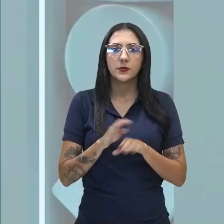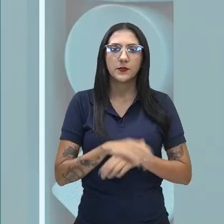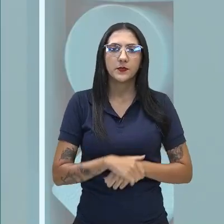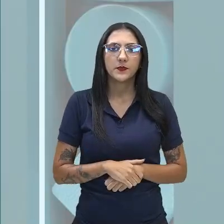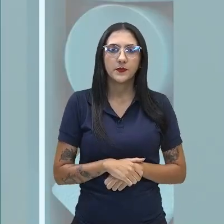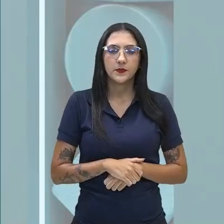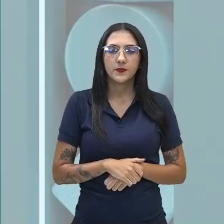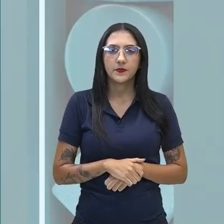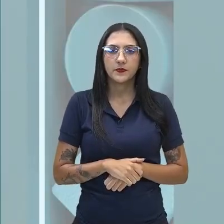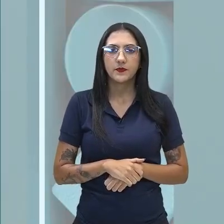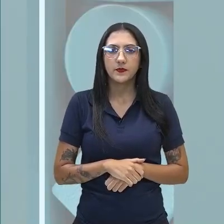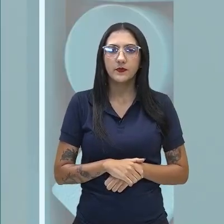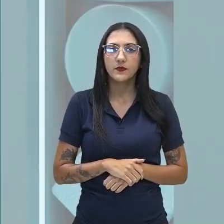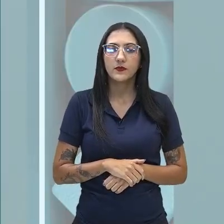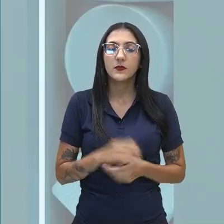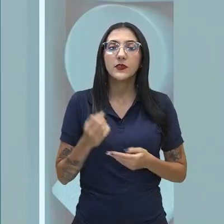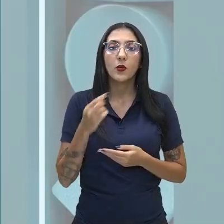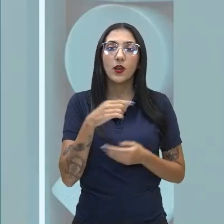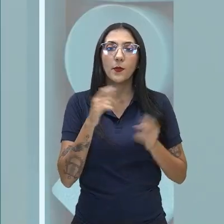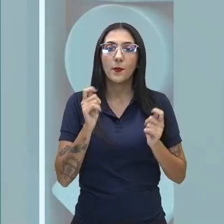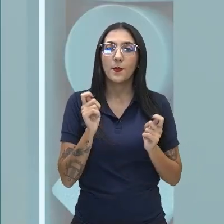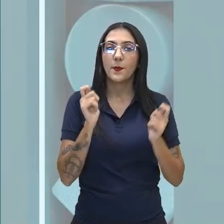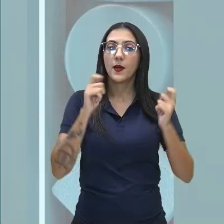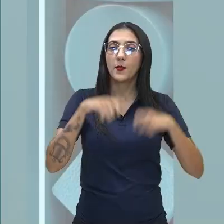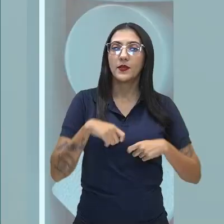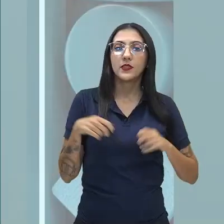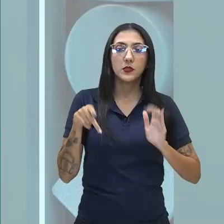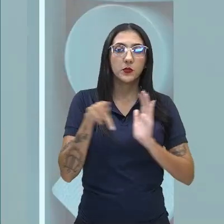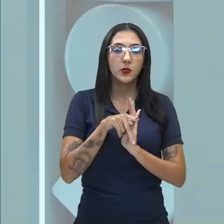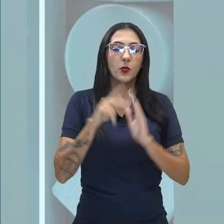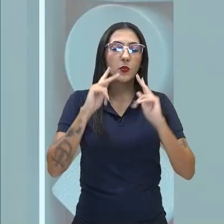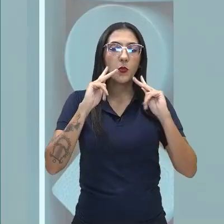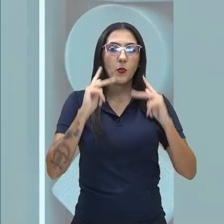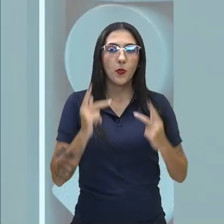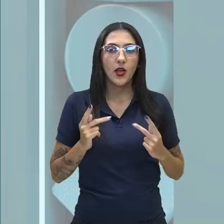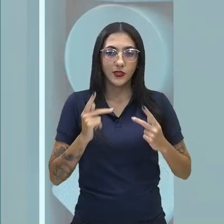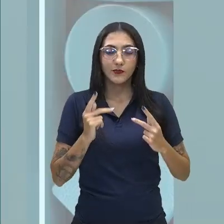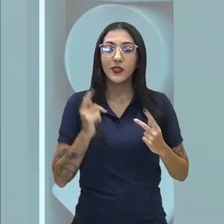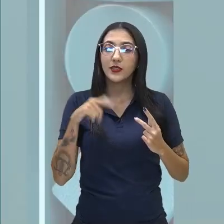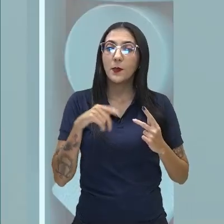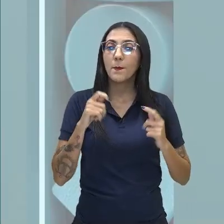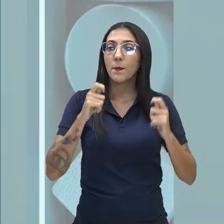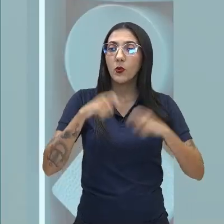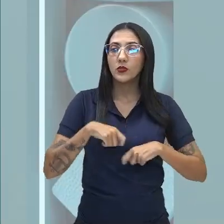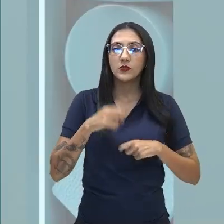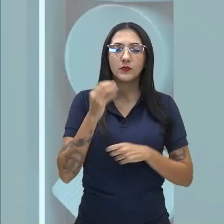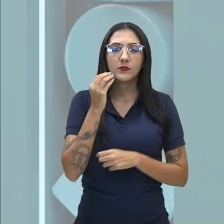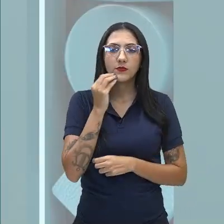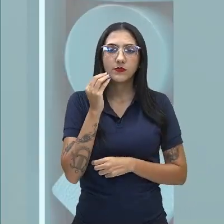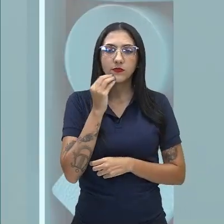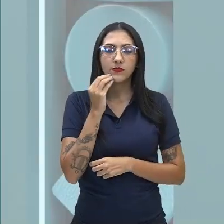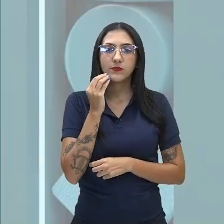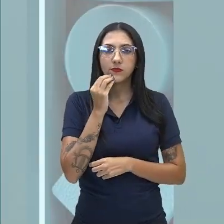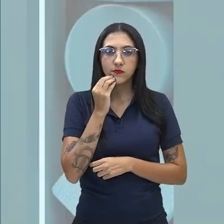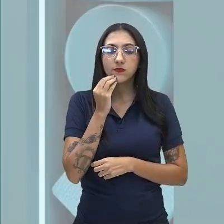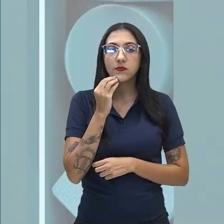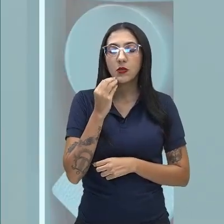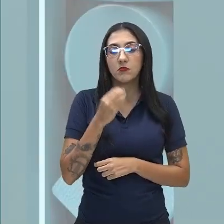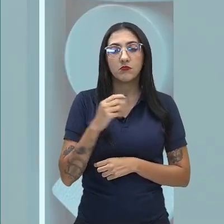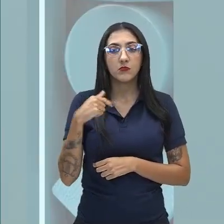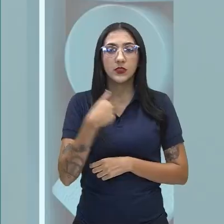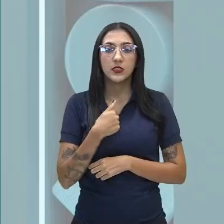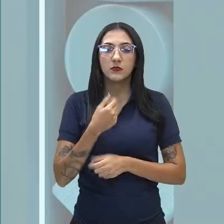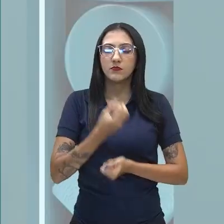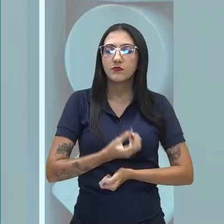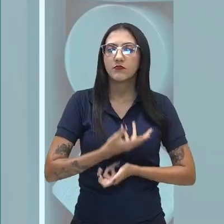é essa capacidade humana que possibilita, que permite que eu possa expressar o